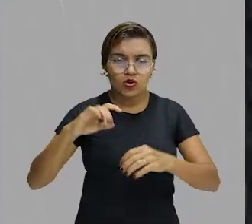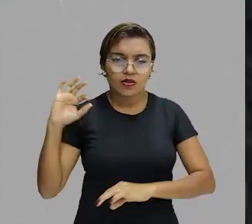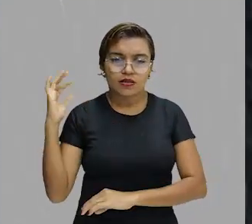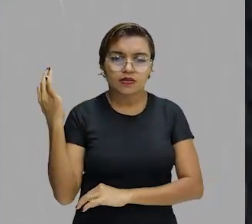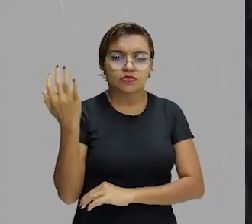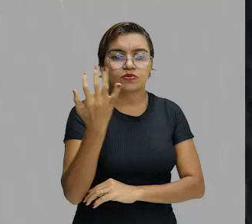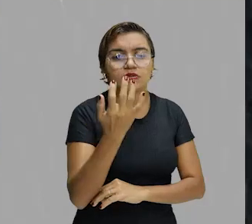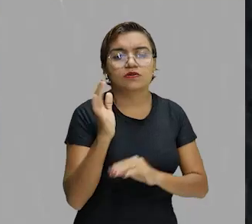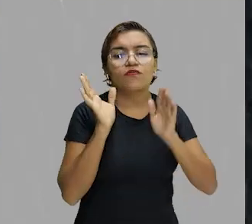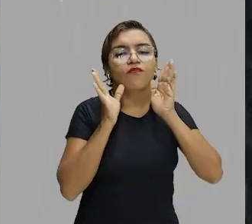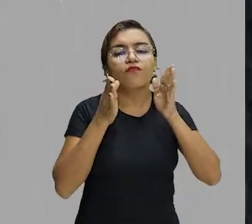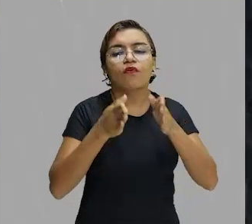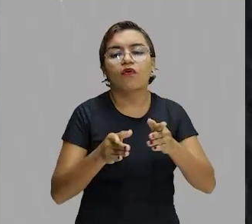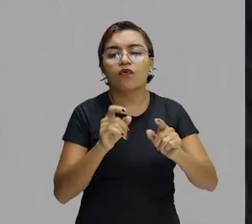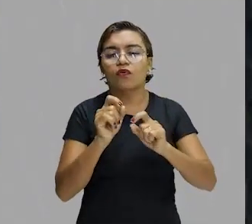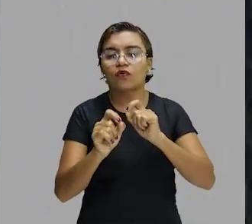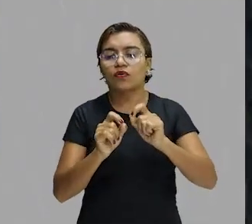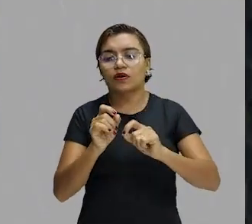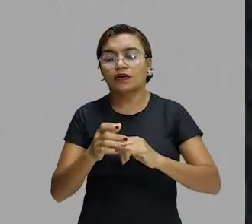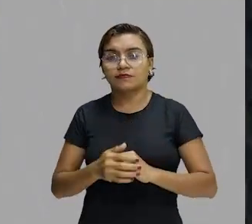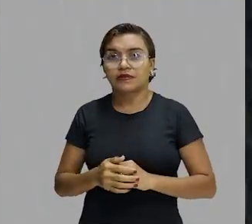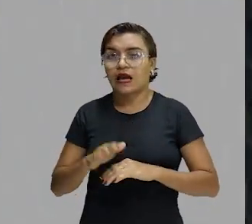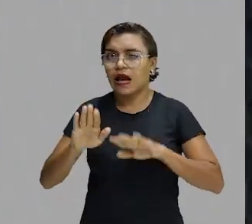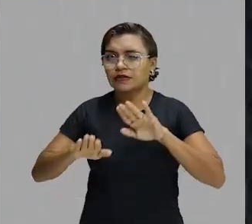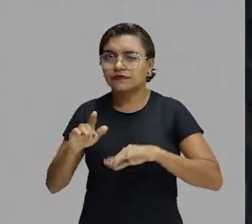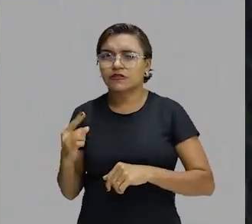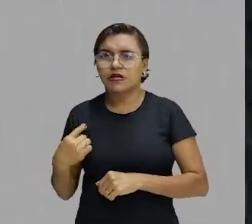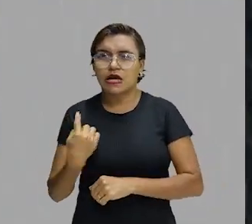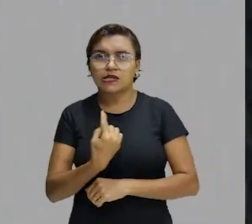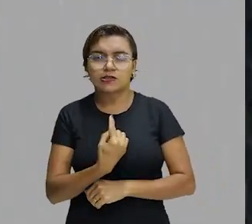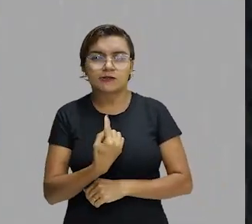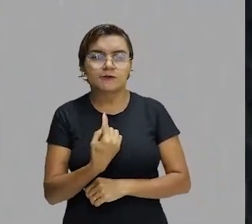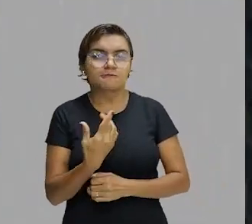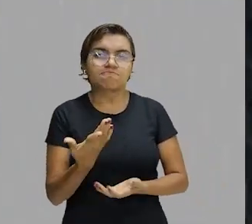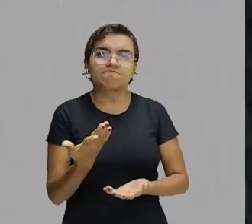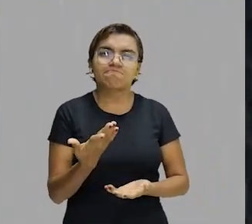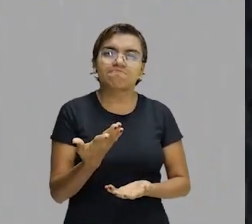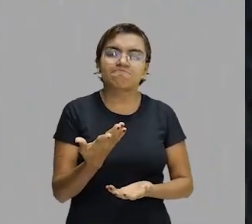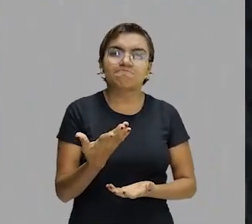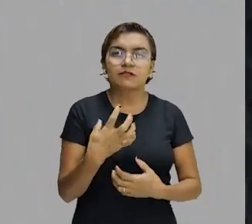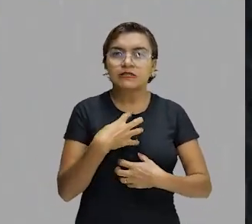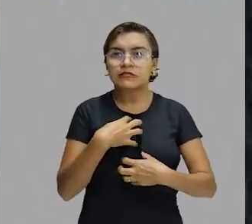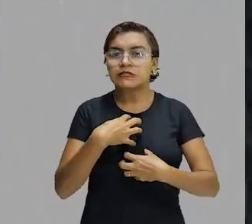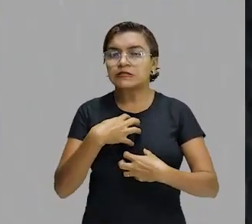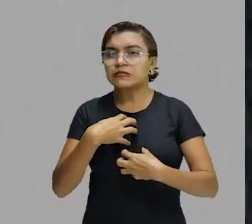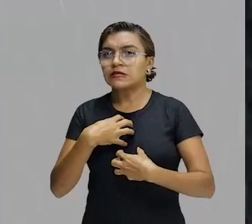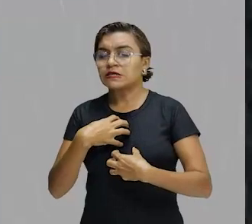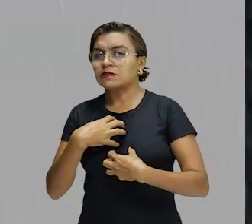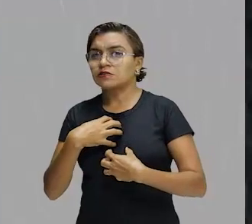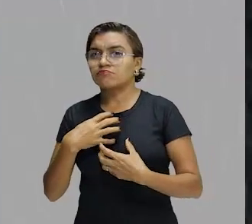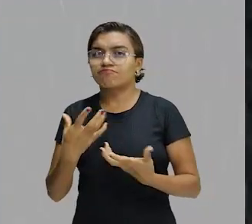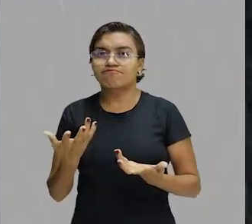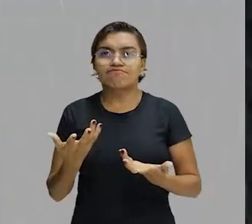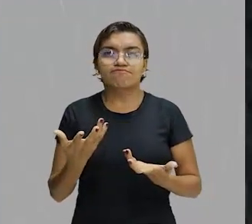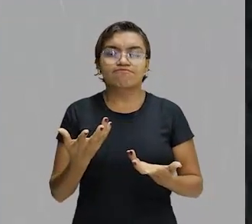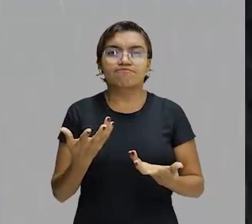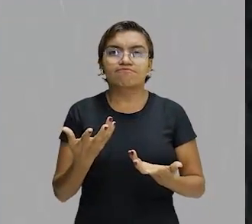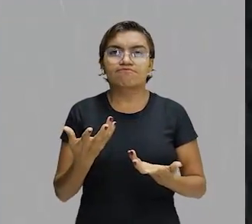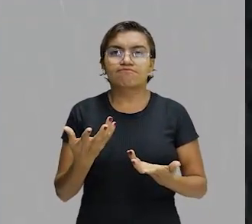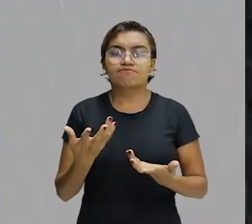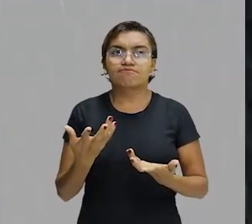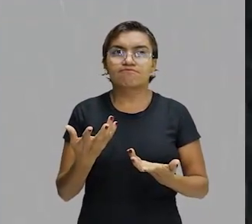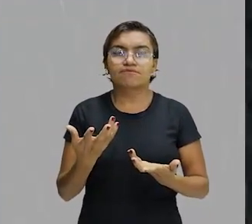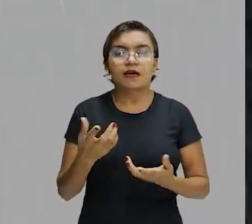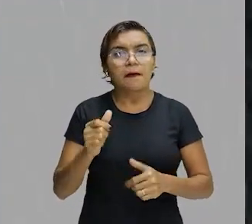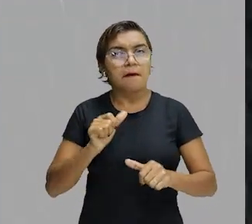assim, professor? Aquilo que a gente esconde, aquilo que é instintivo, aquele momento que a gente extrapola, que a gente quebra, que a gente surta, é